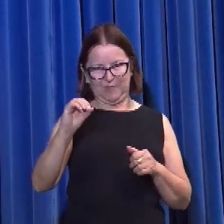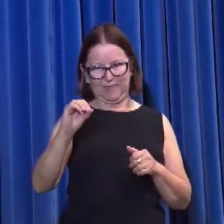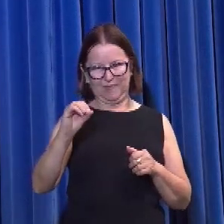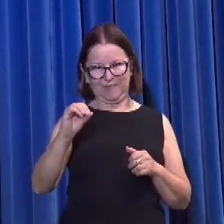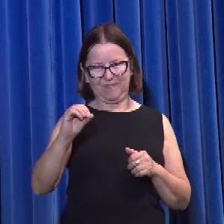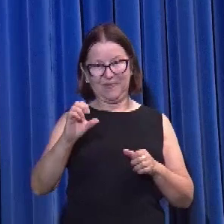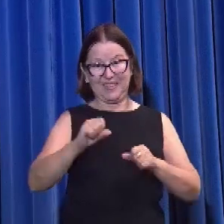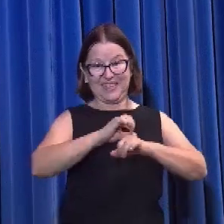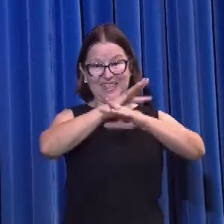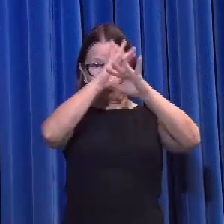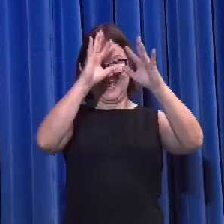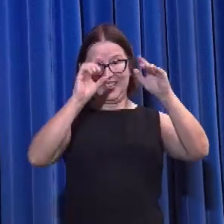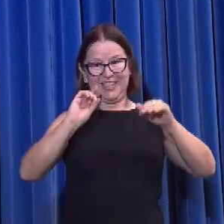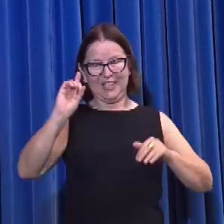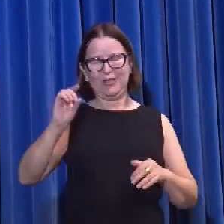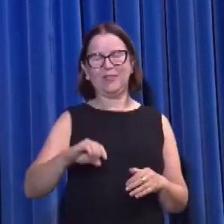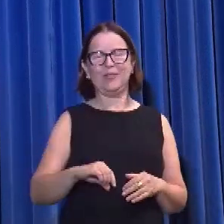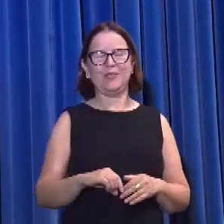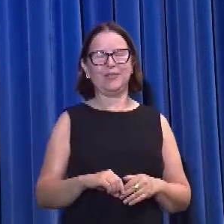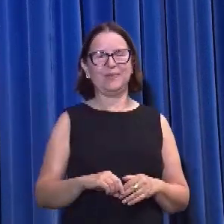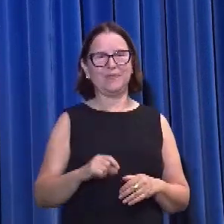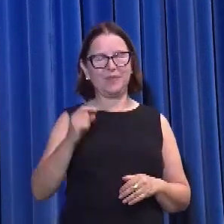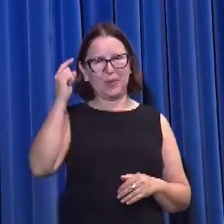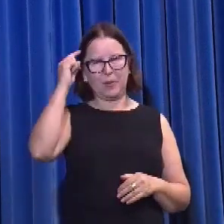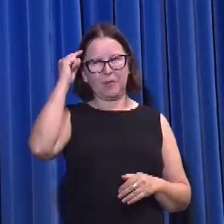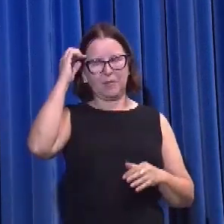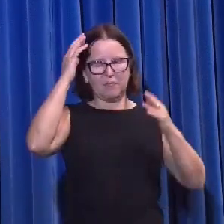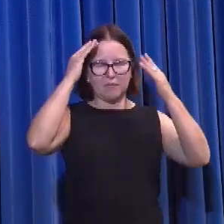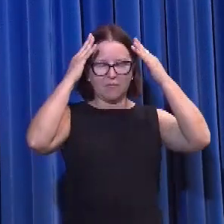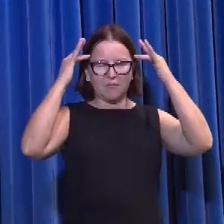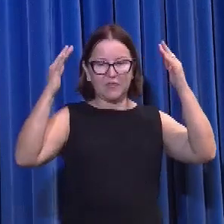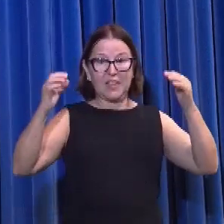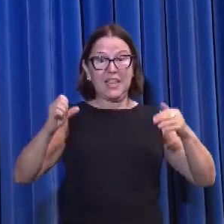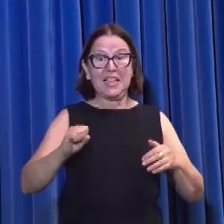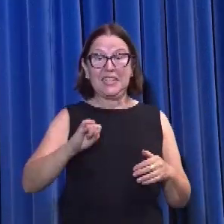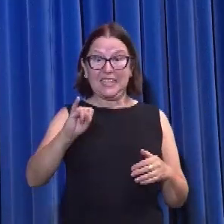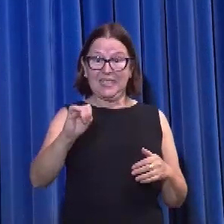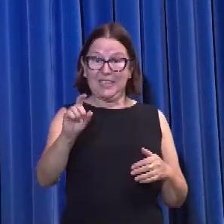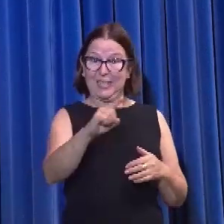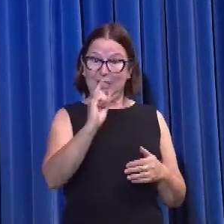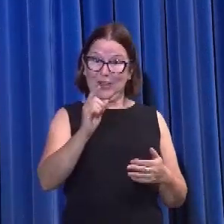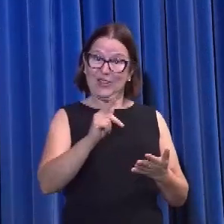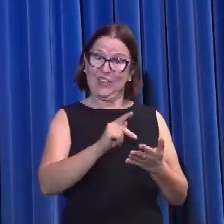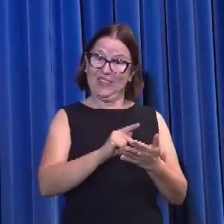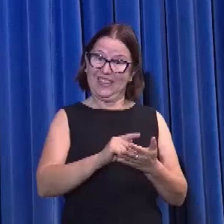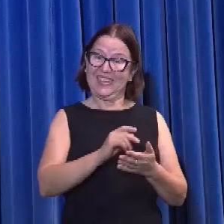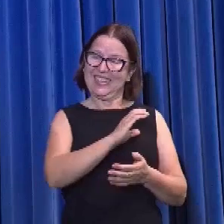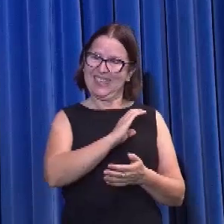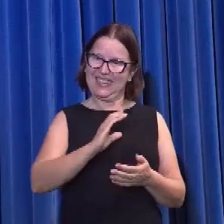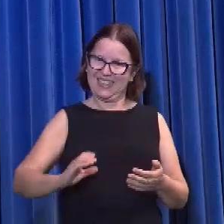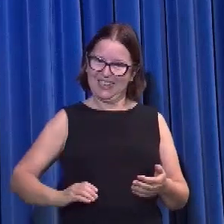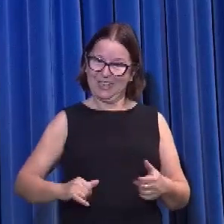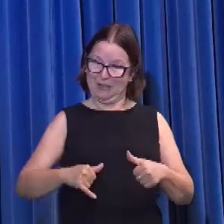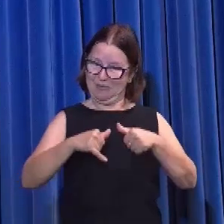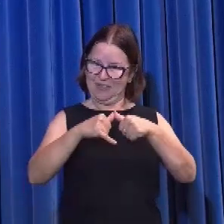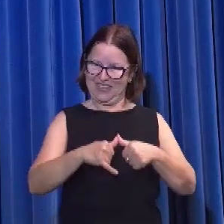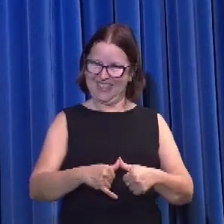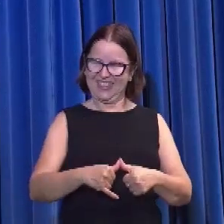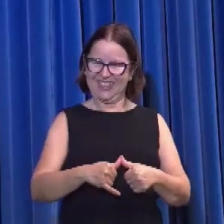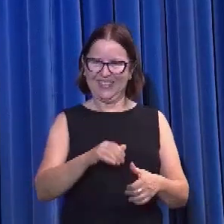O pensamento flui: se somos de Cristo e permanecemos